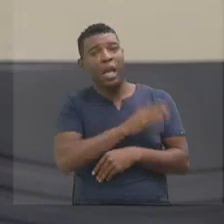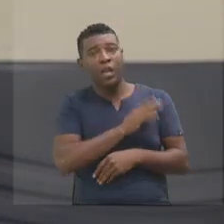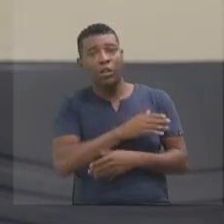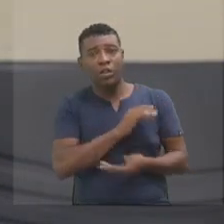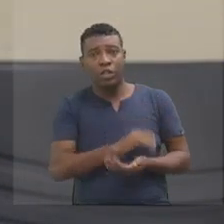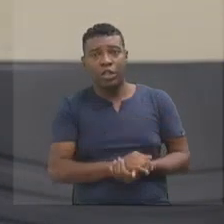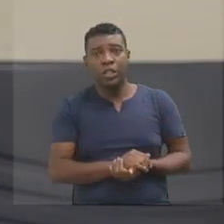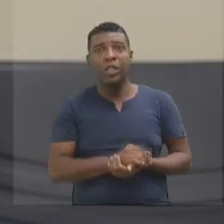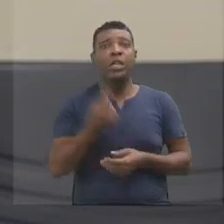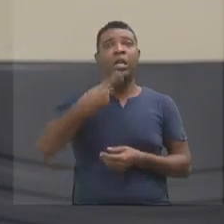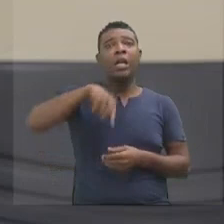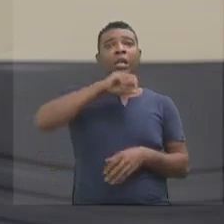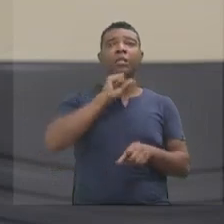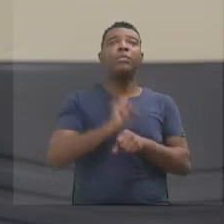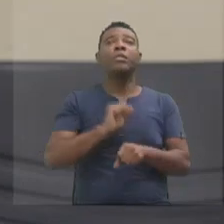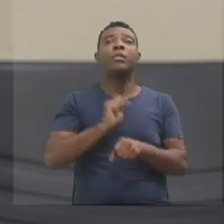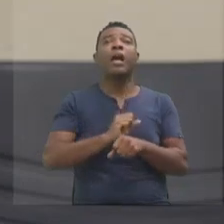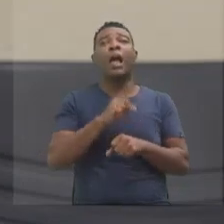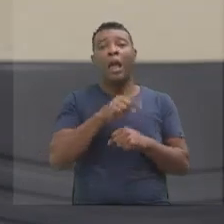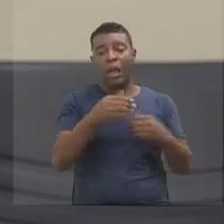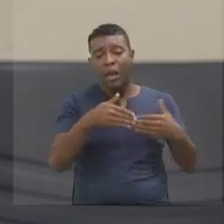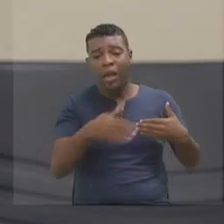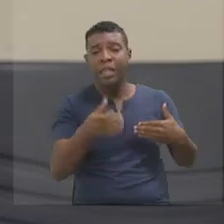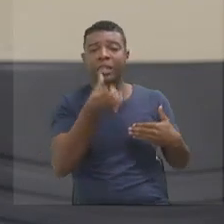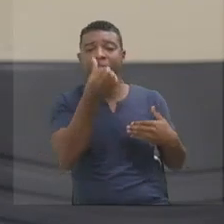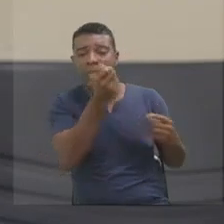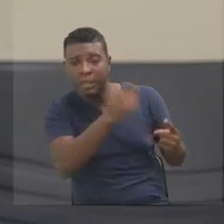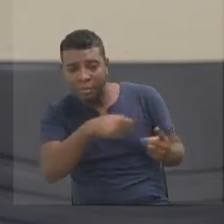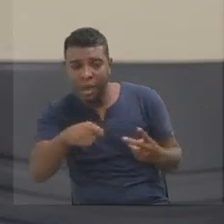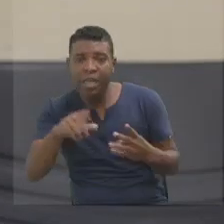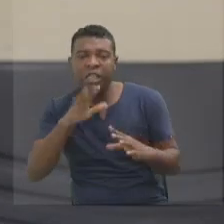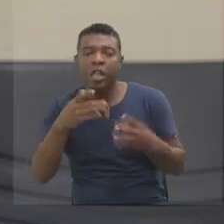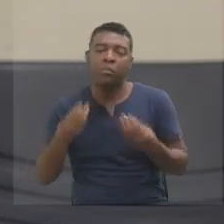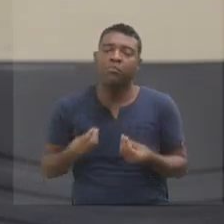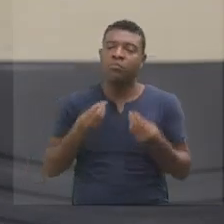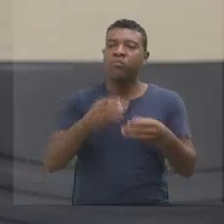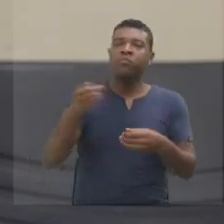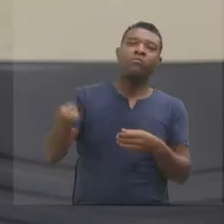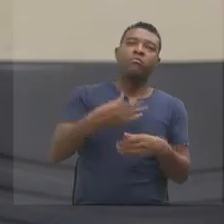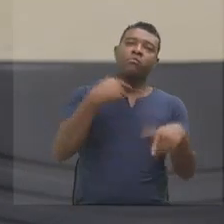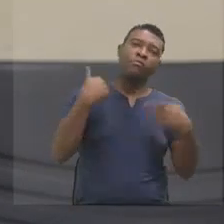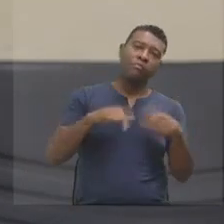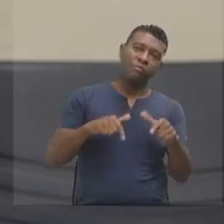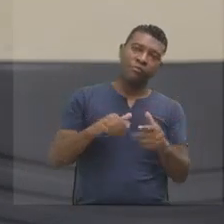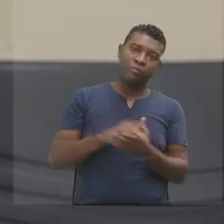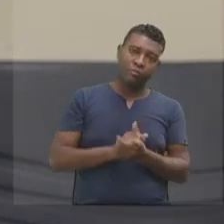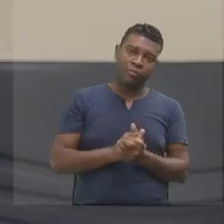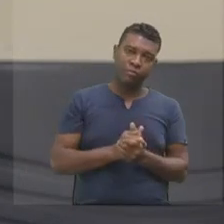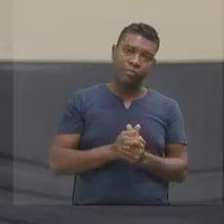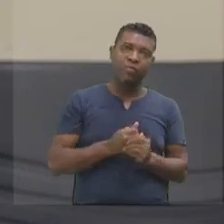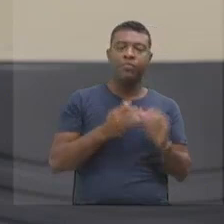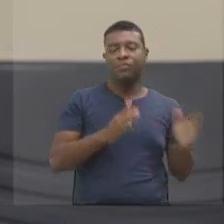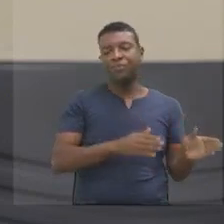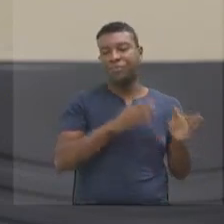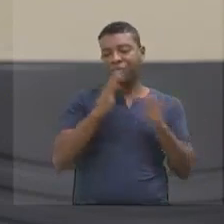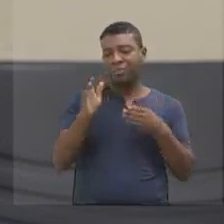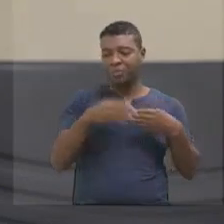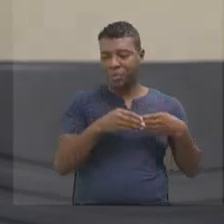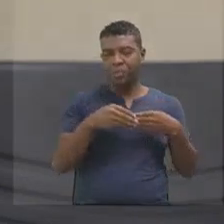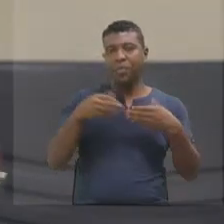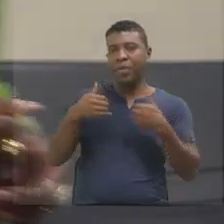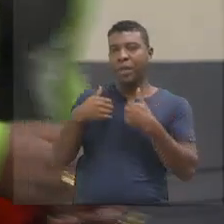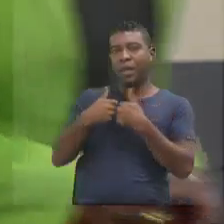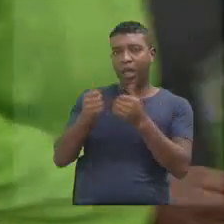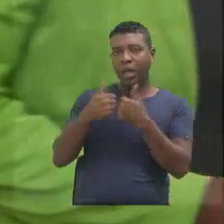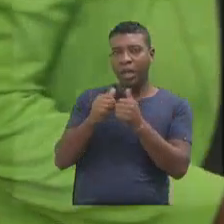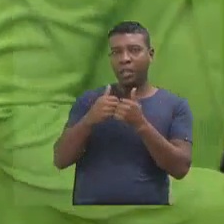que em seis meses tenhamos entregue esse novo serviço e sobre o transporte hoje a gente repassou